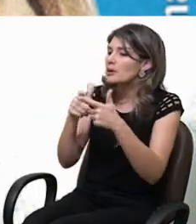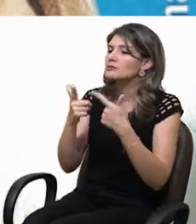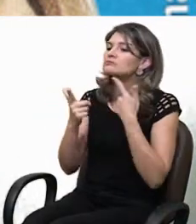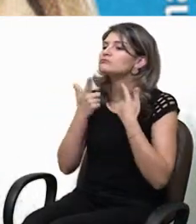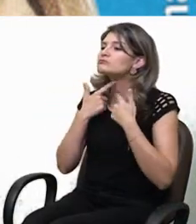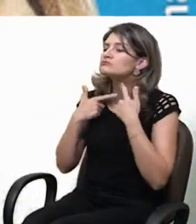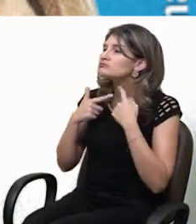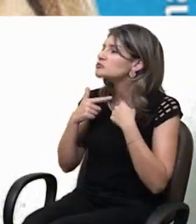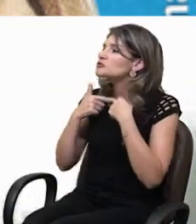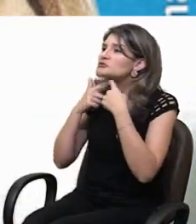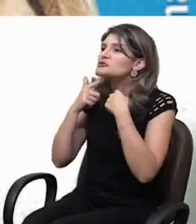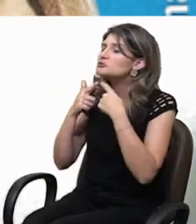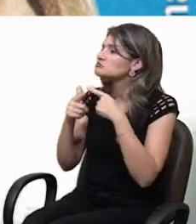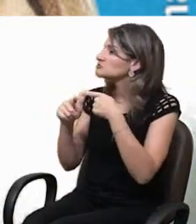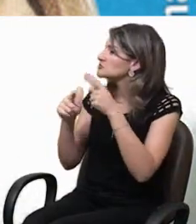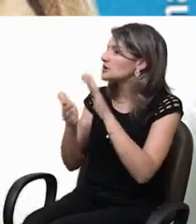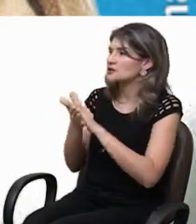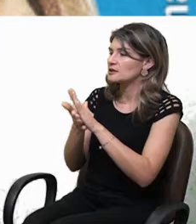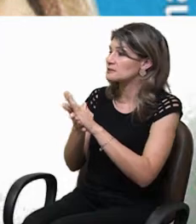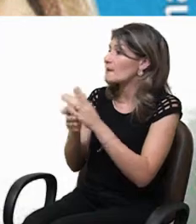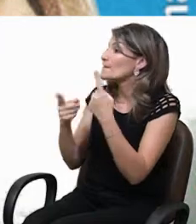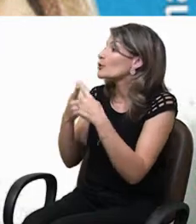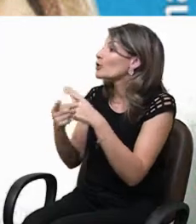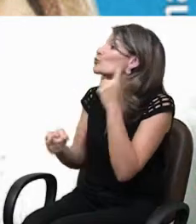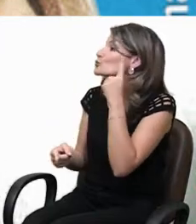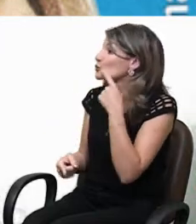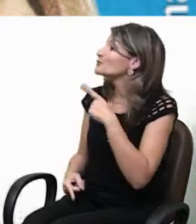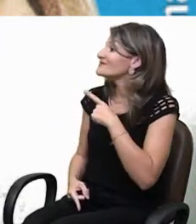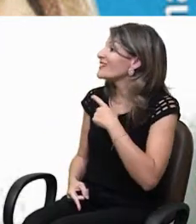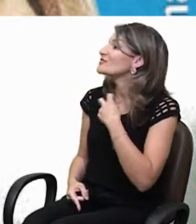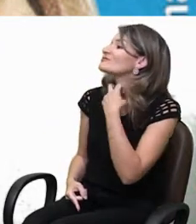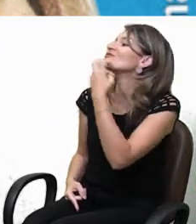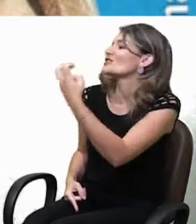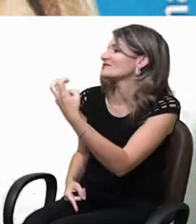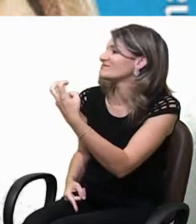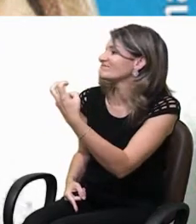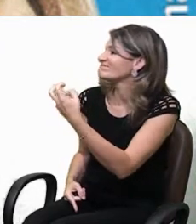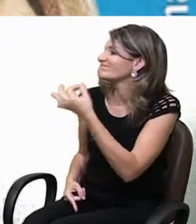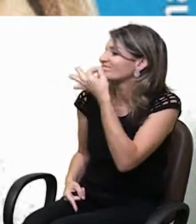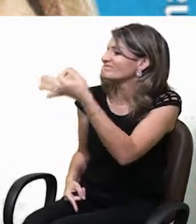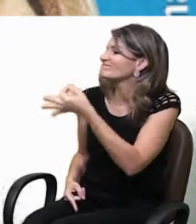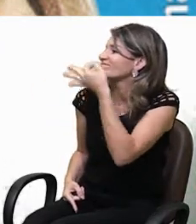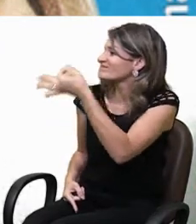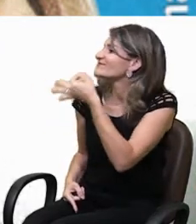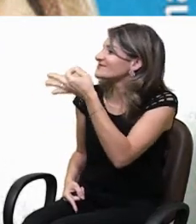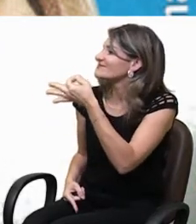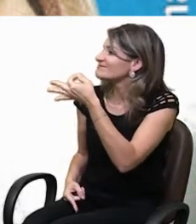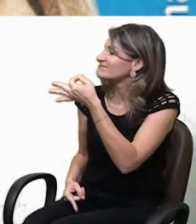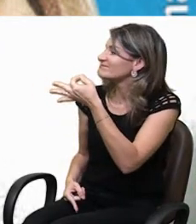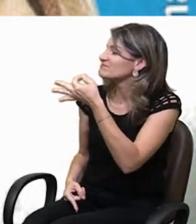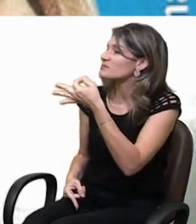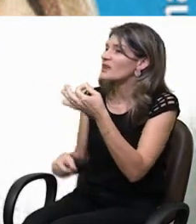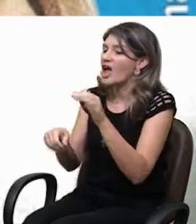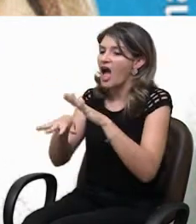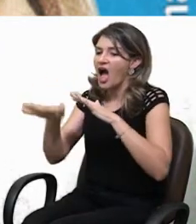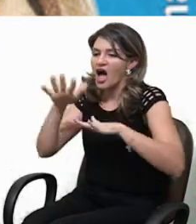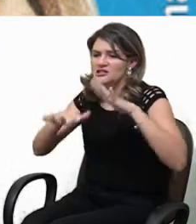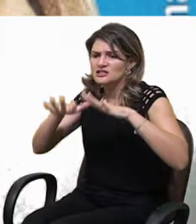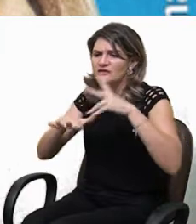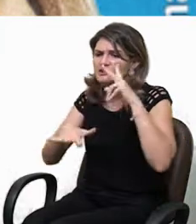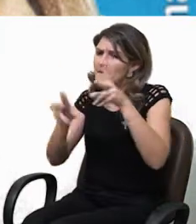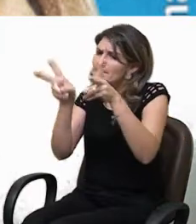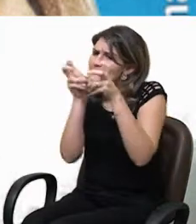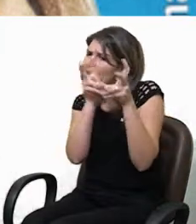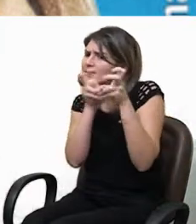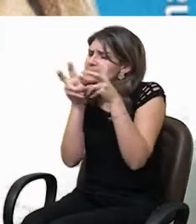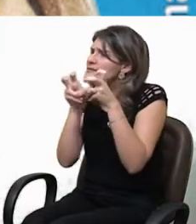vocais. Então é errado eu falar surdo-mudo. Porque o surdo tem voz, né? Se você conversar às vezes